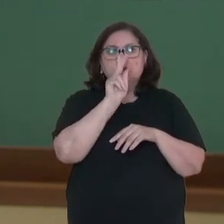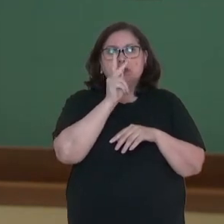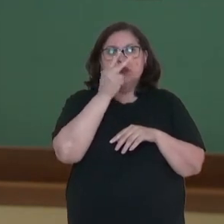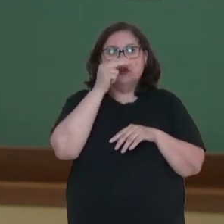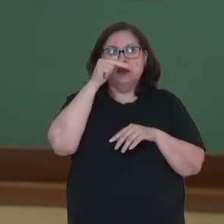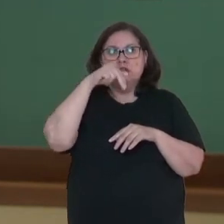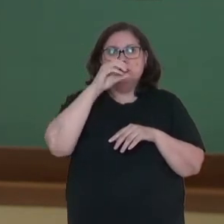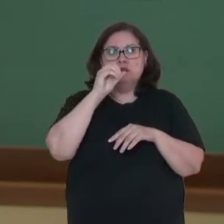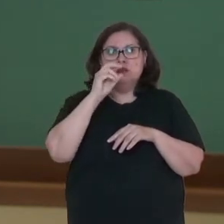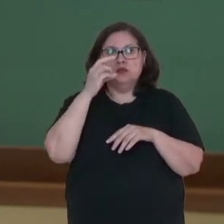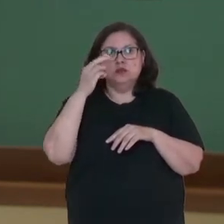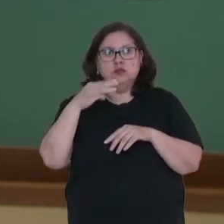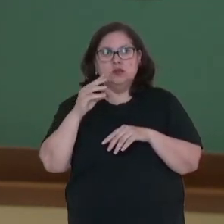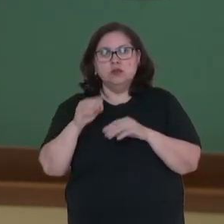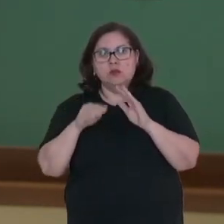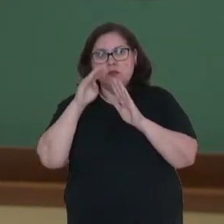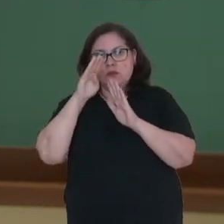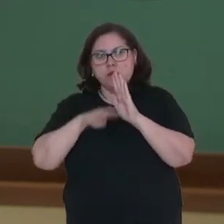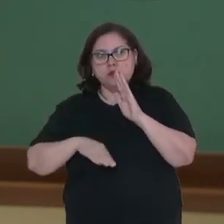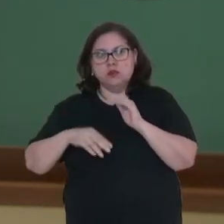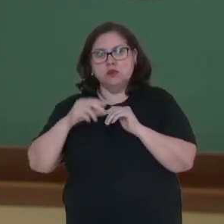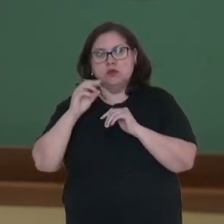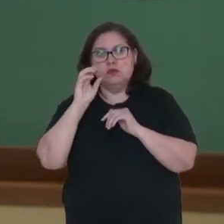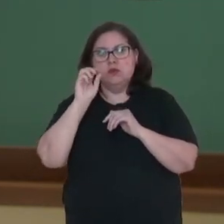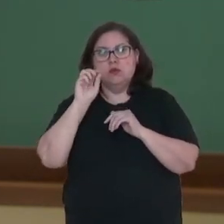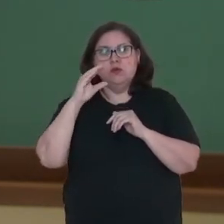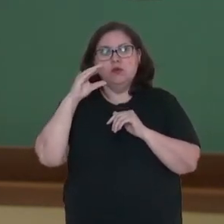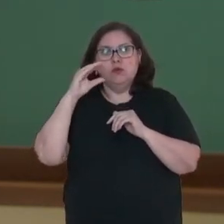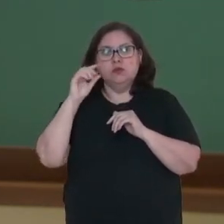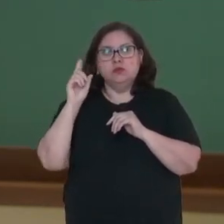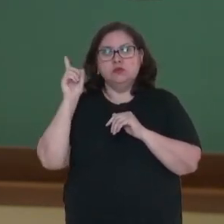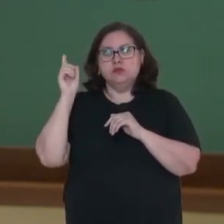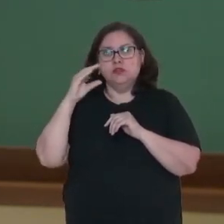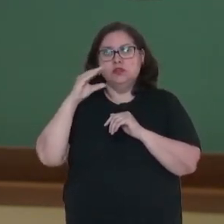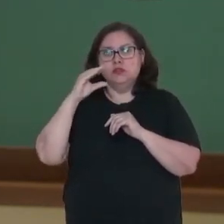nítrico, e o menos ácido é o